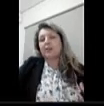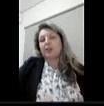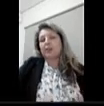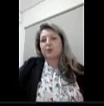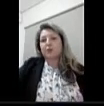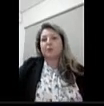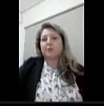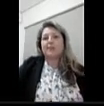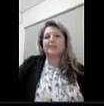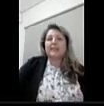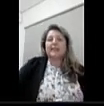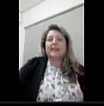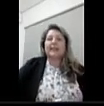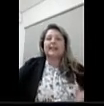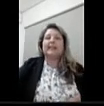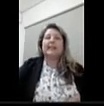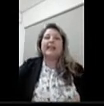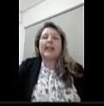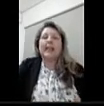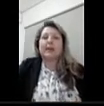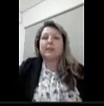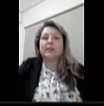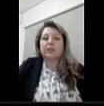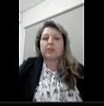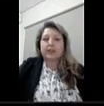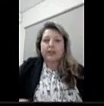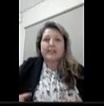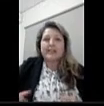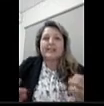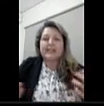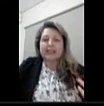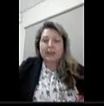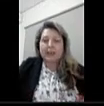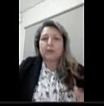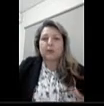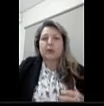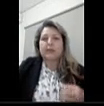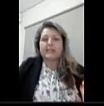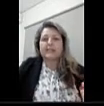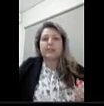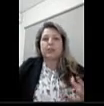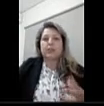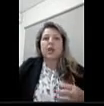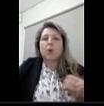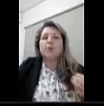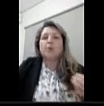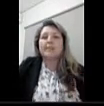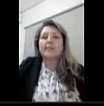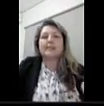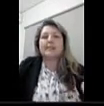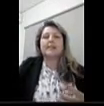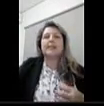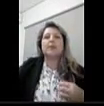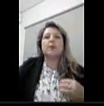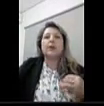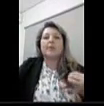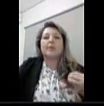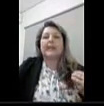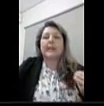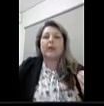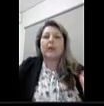contrário, a gente costuma dizer, né? Que quando a gente vai fazer esse trabalho com a criança de conscientização